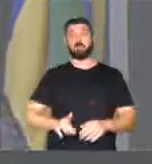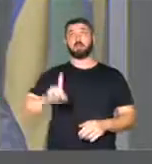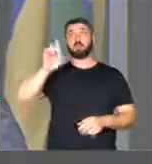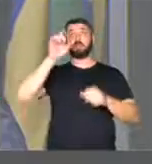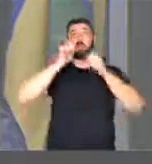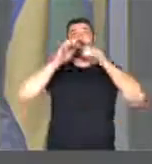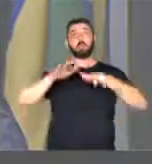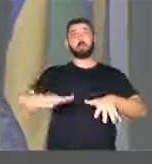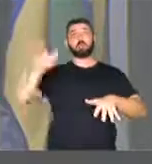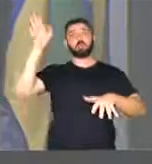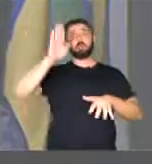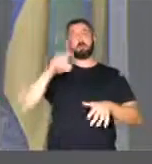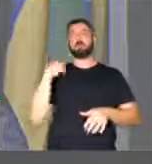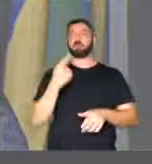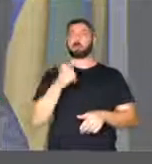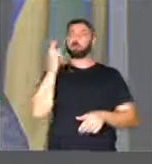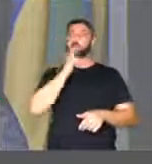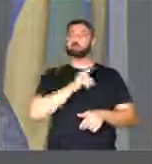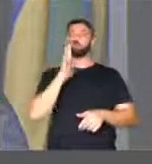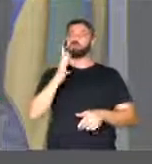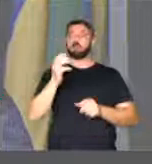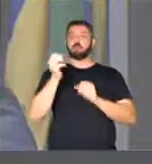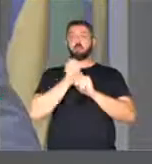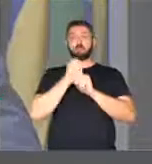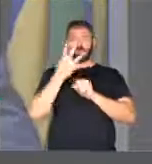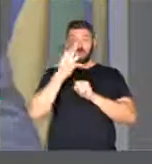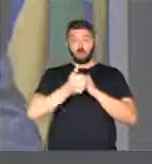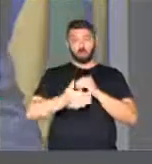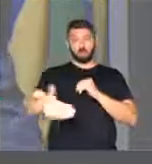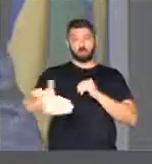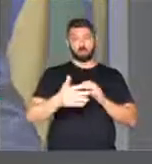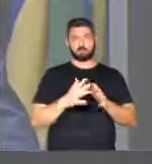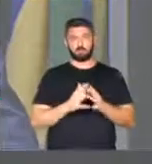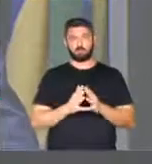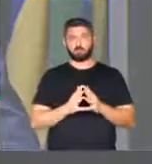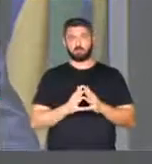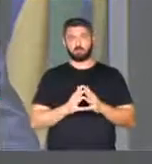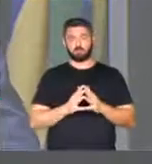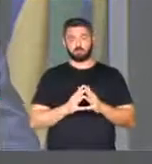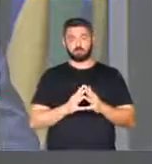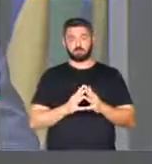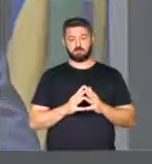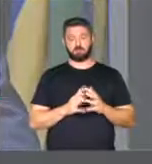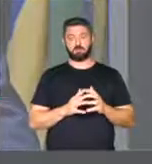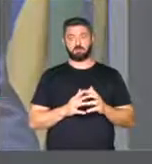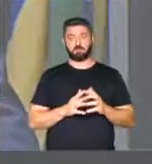esse país e que a gente consiga, ao longo dos próximos 4 anos...